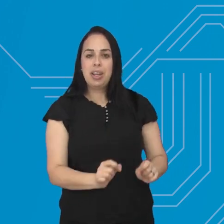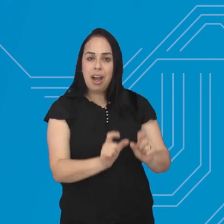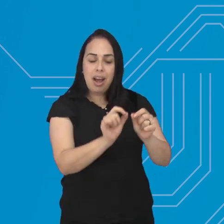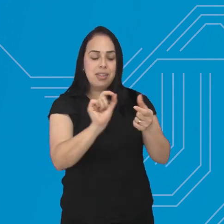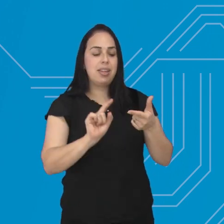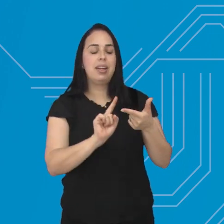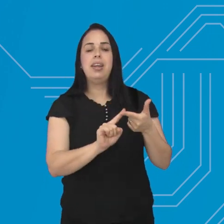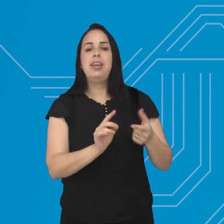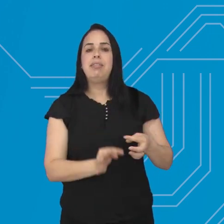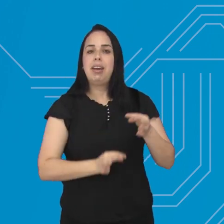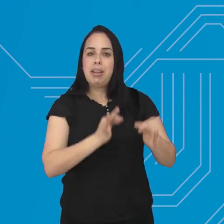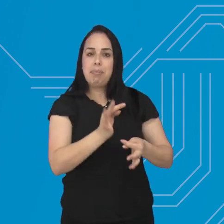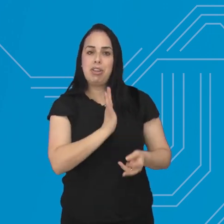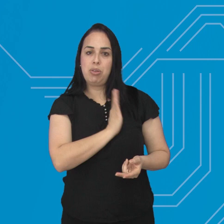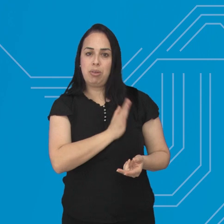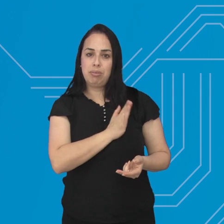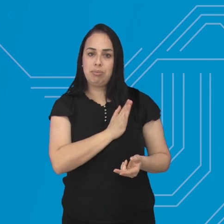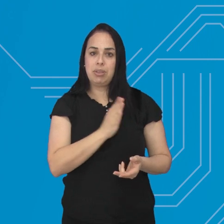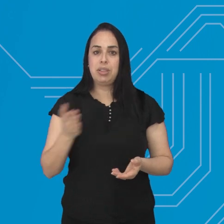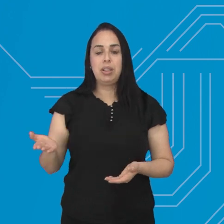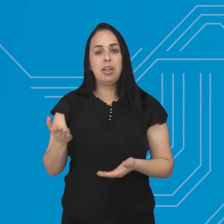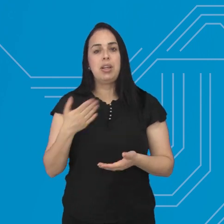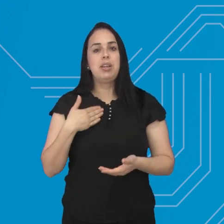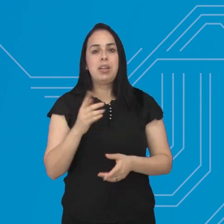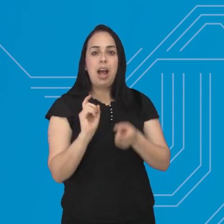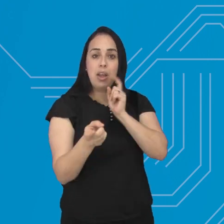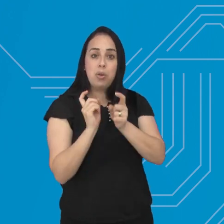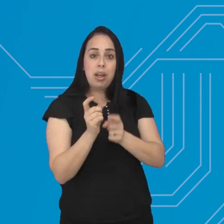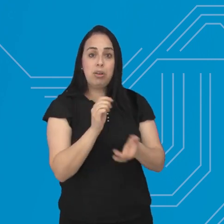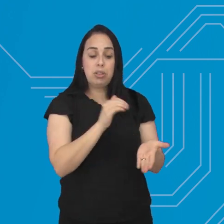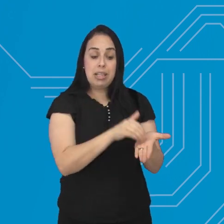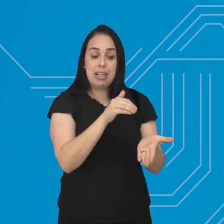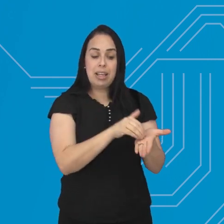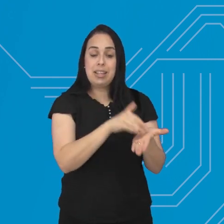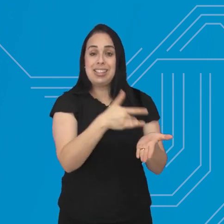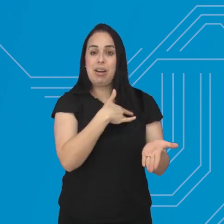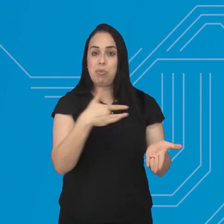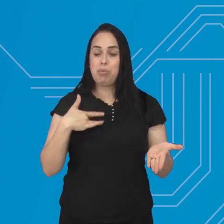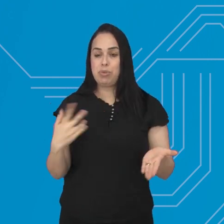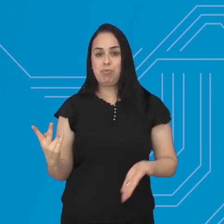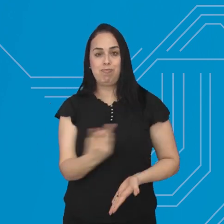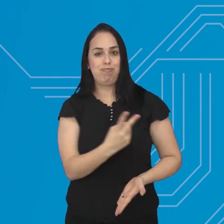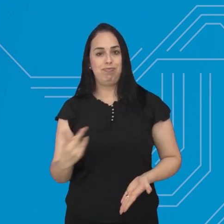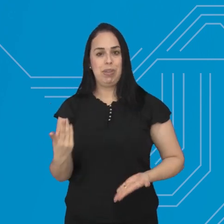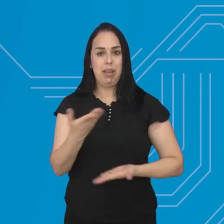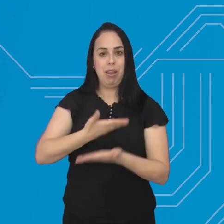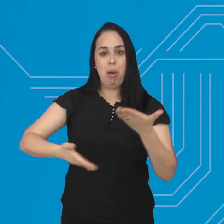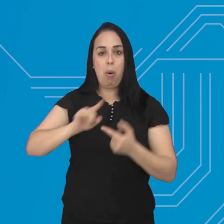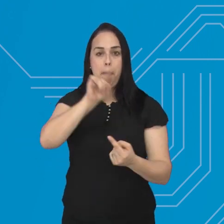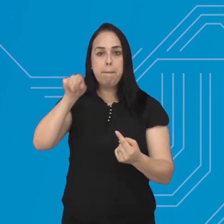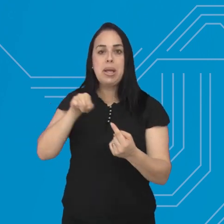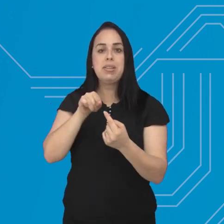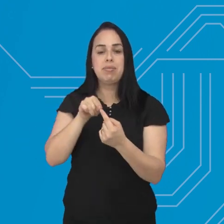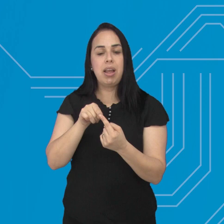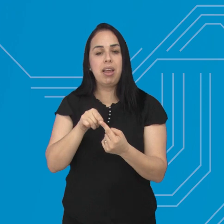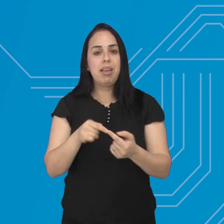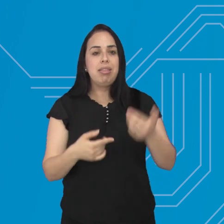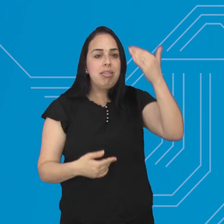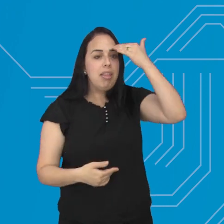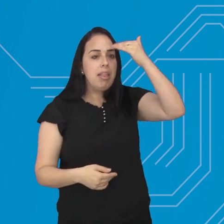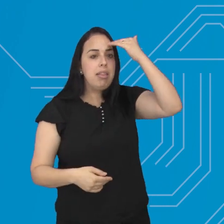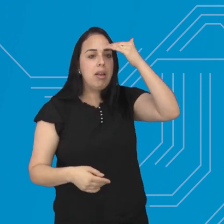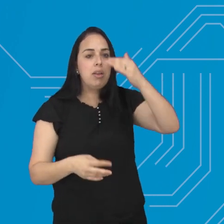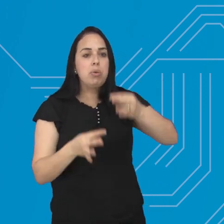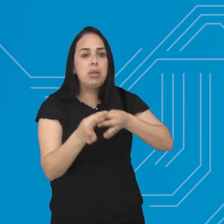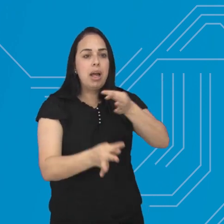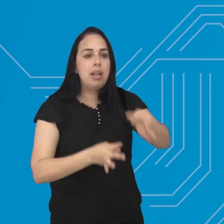da Câmara aqui de São José dos Campos se reuniram com representantes da Secretaria de Saúde do município. O objetivo do encontro foi